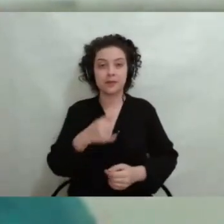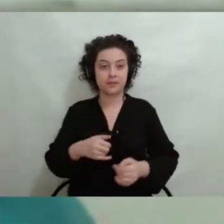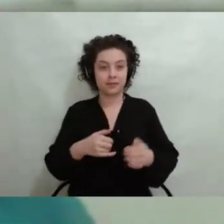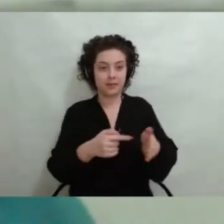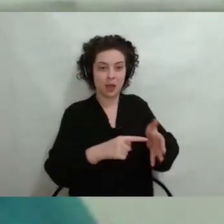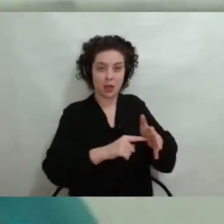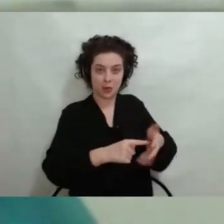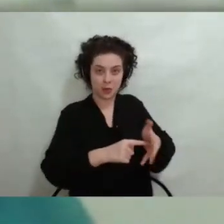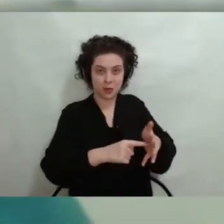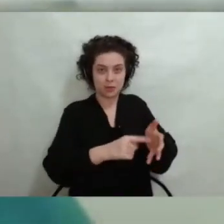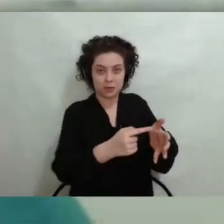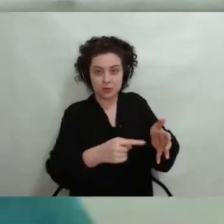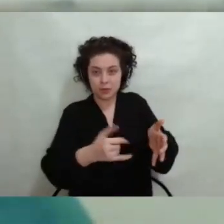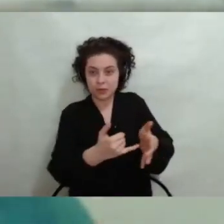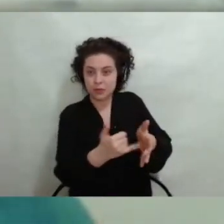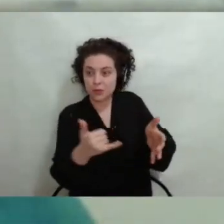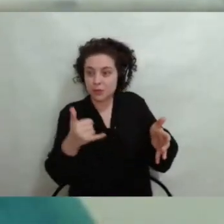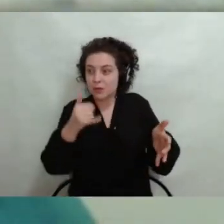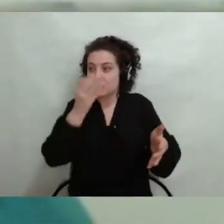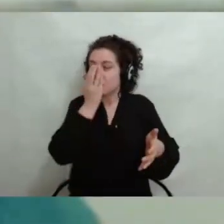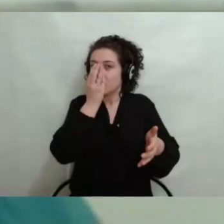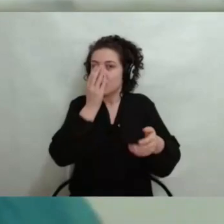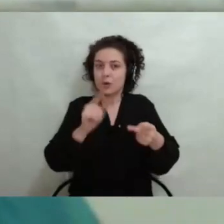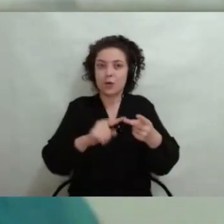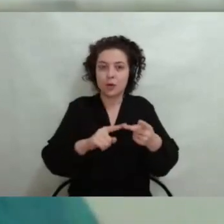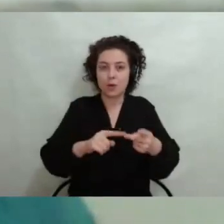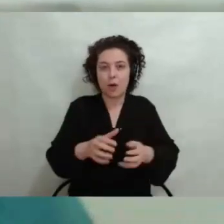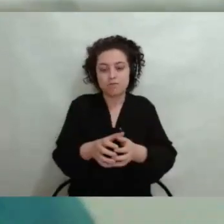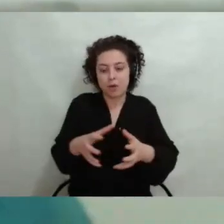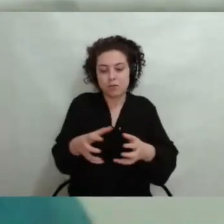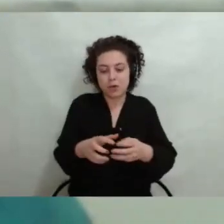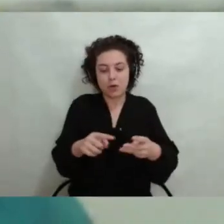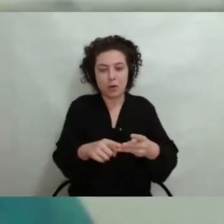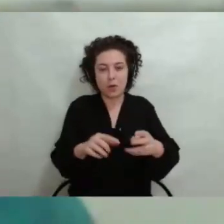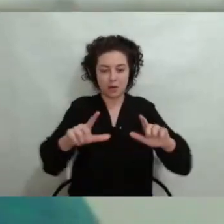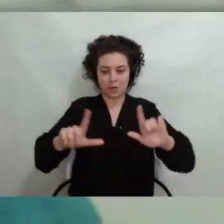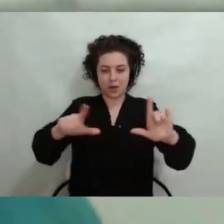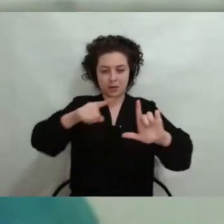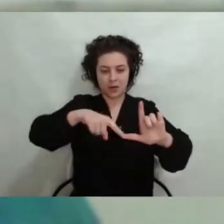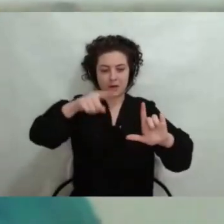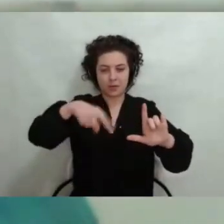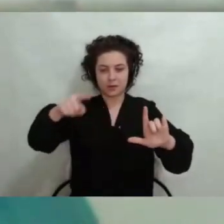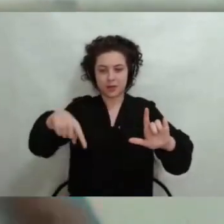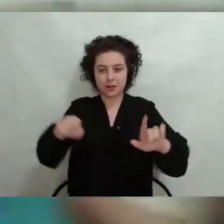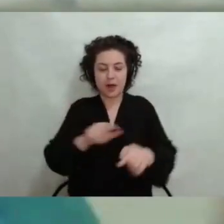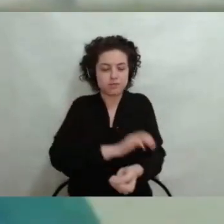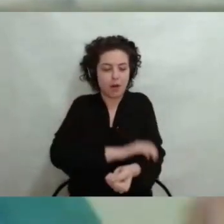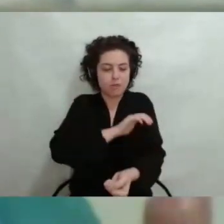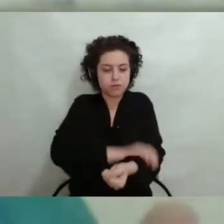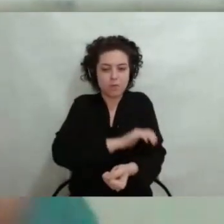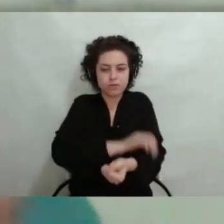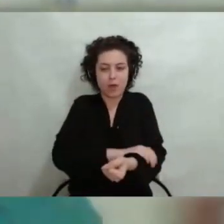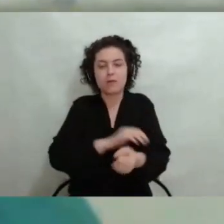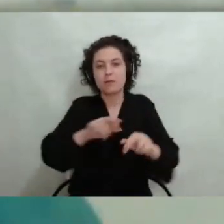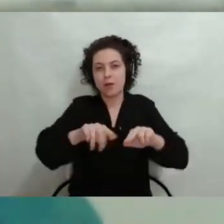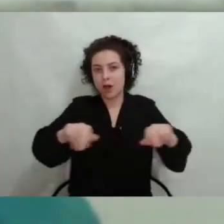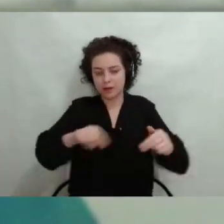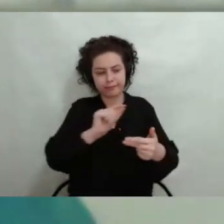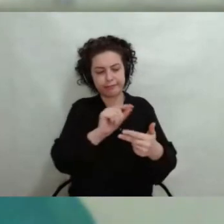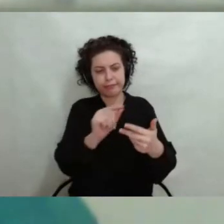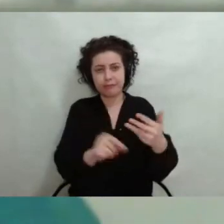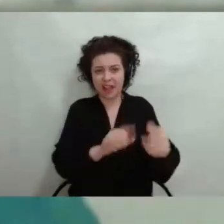as bombas de infusão, monitores de ECG, monitores de pressão, praticamente cada um